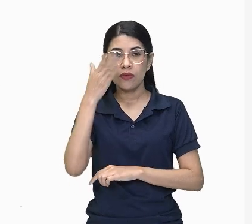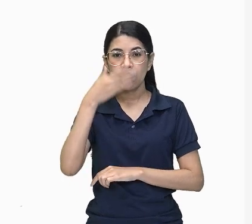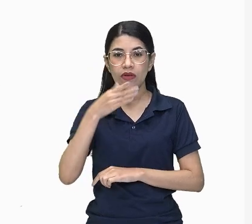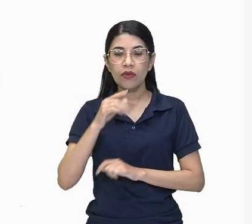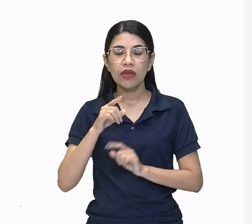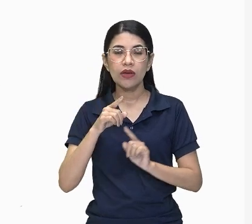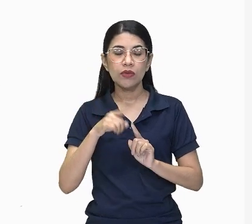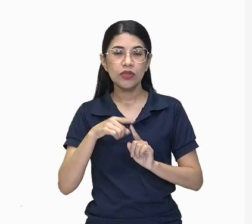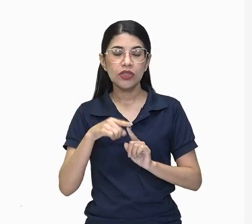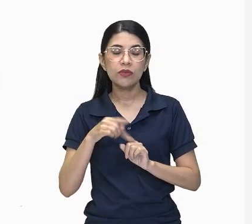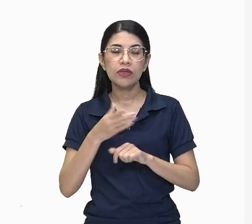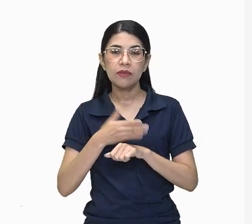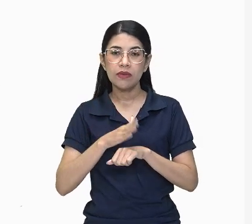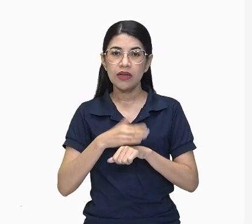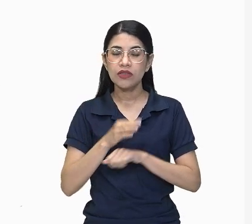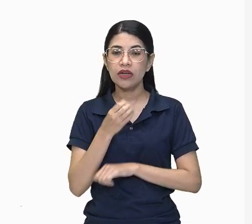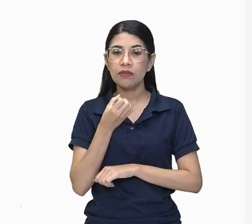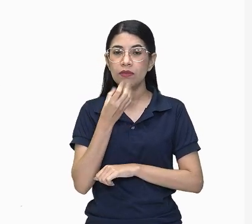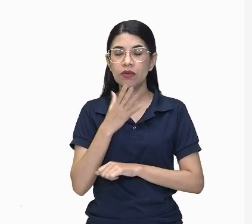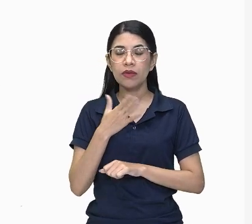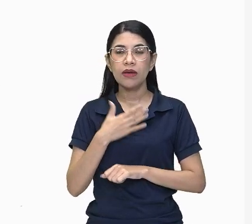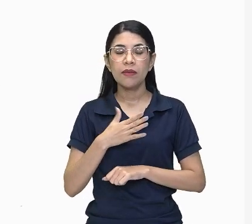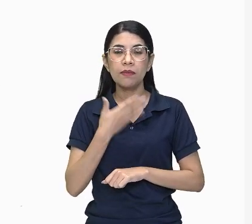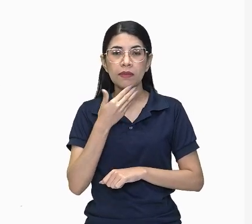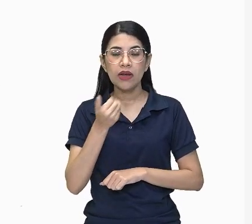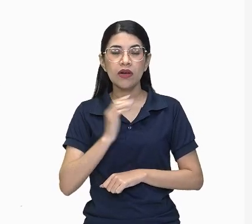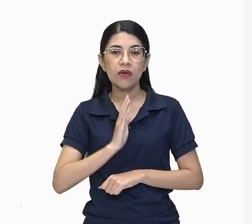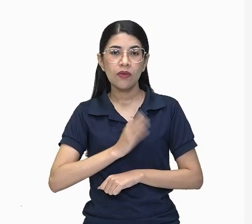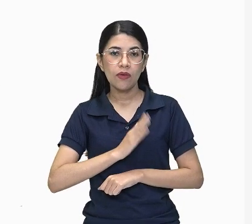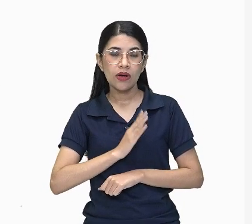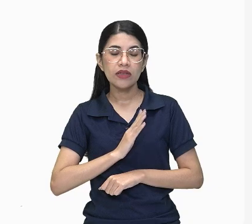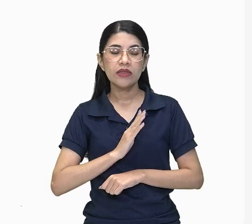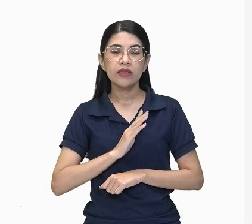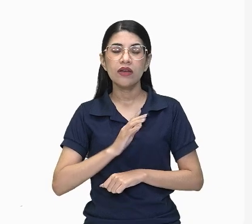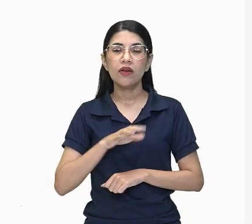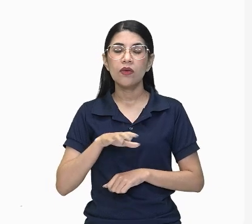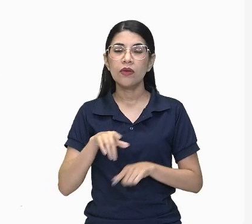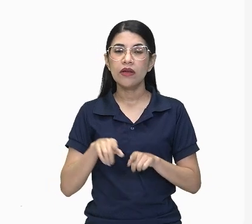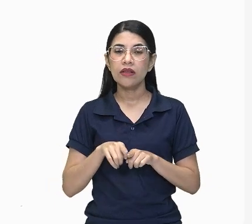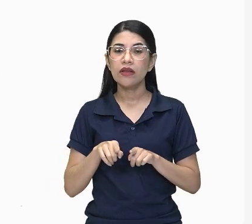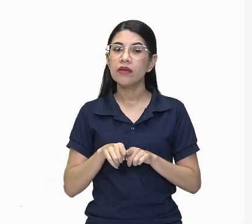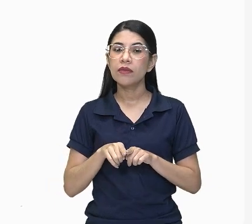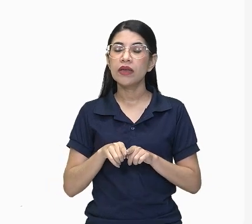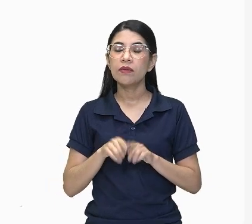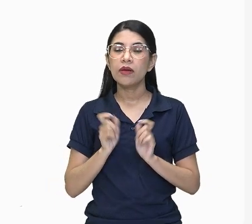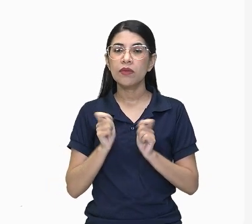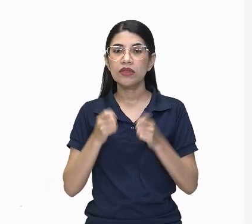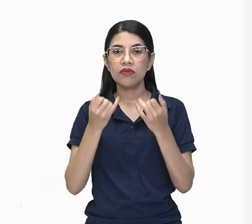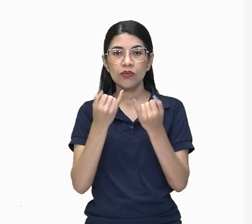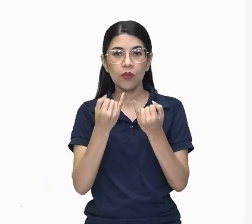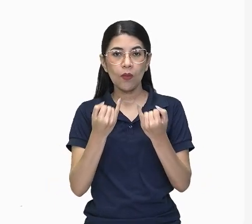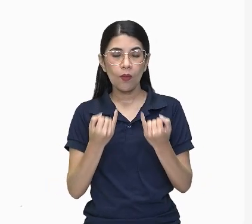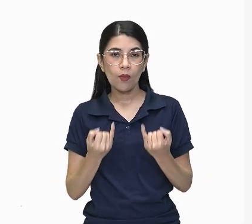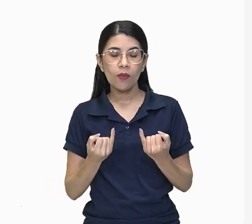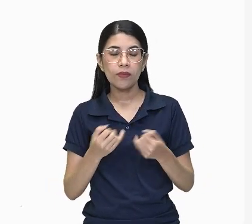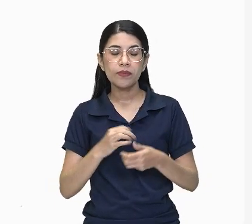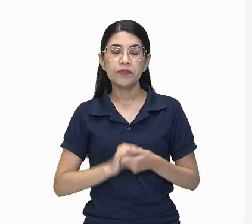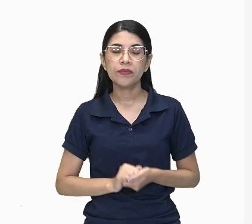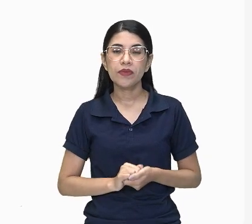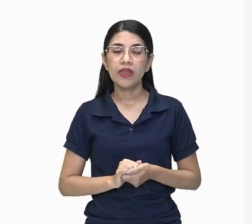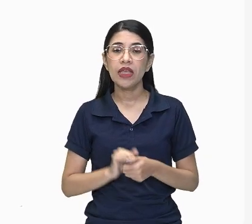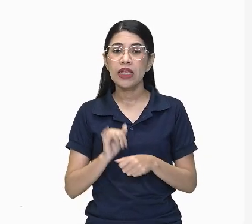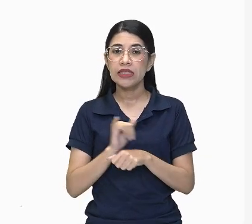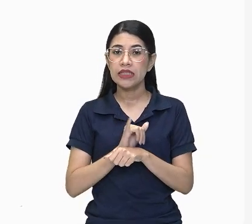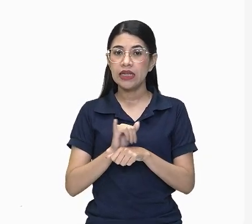de exercício para a melhora de condições cardiovasculares e também para o emagrecimento. E esses